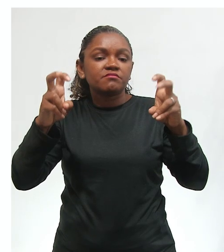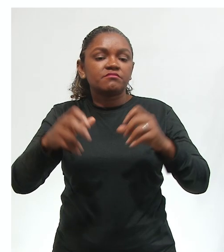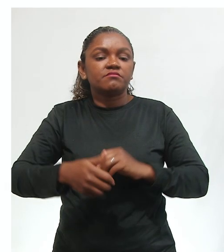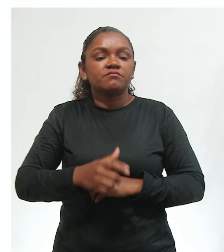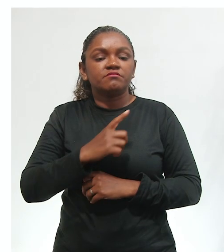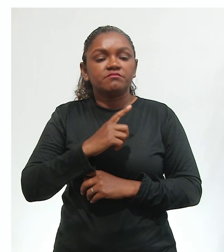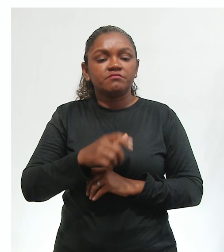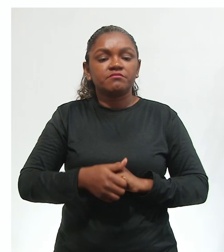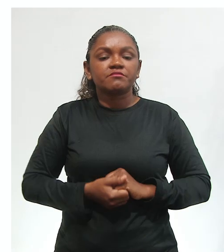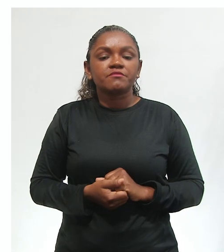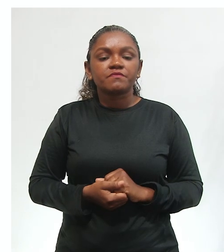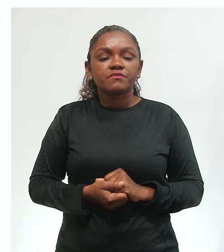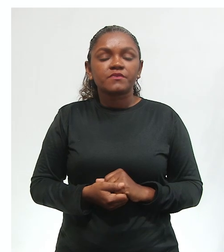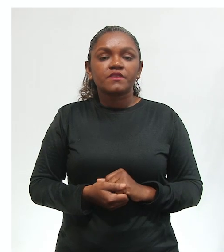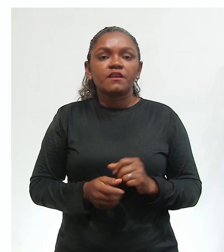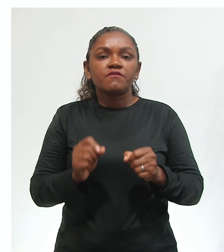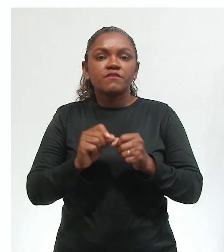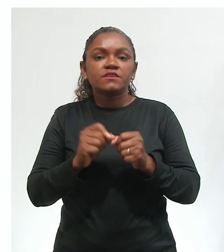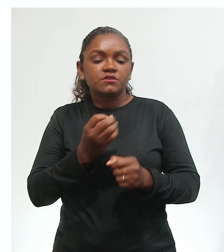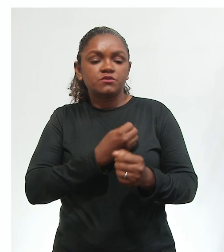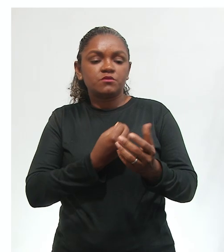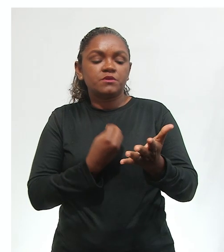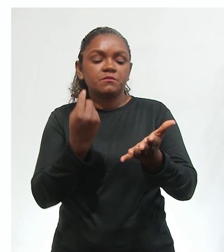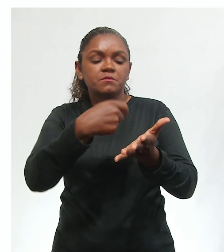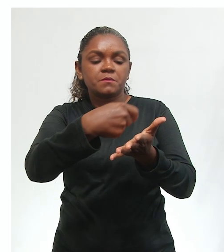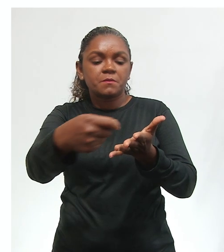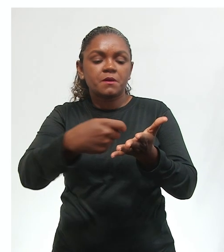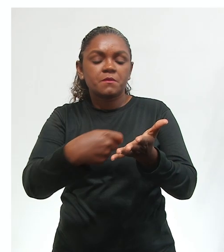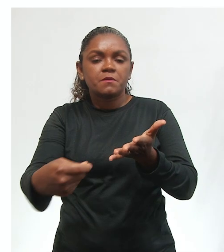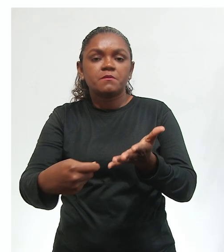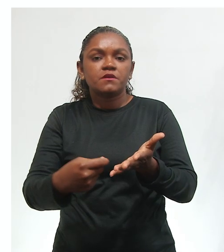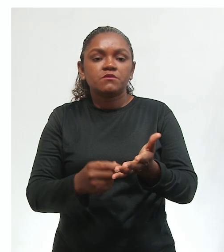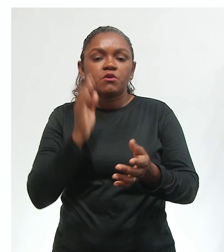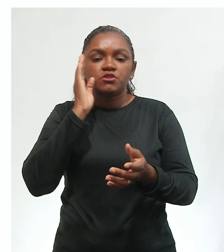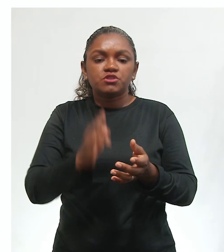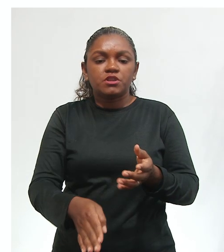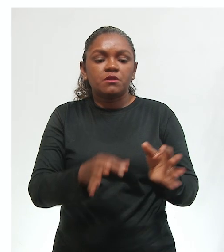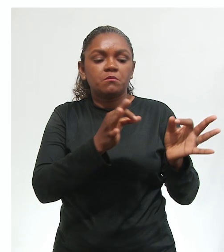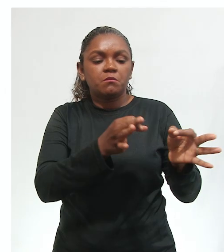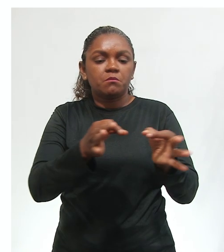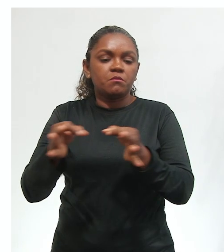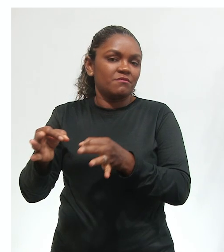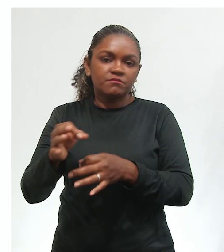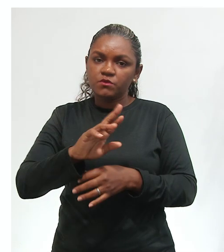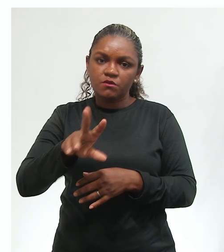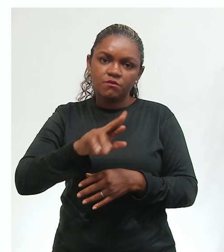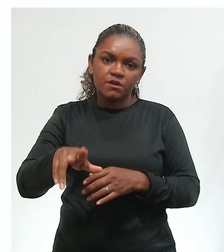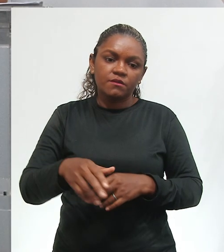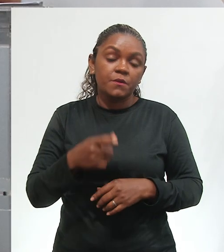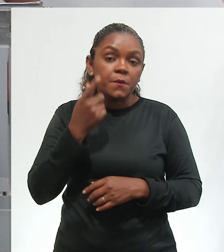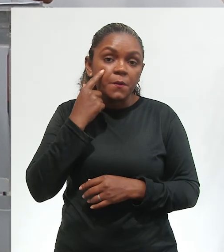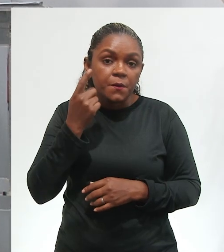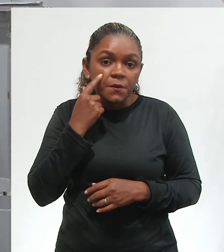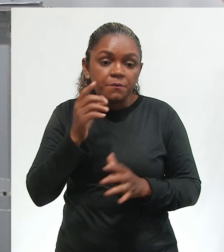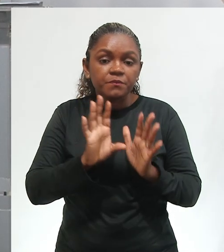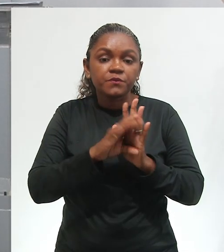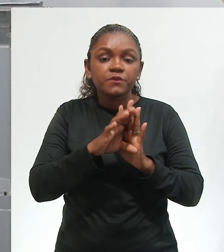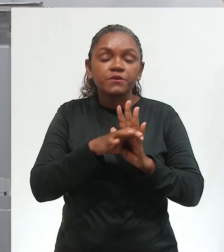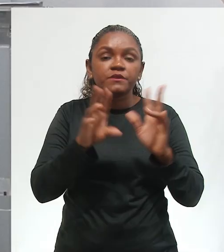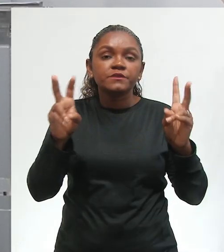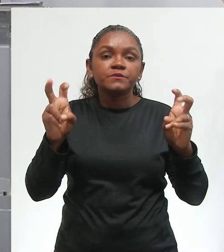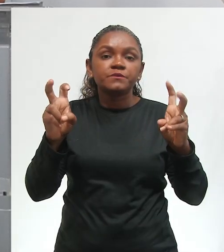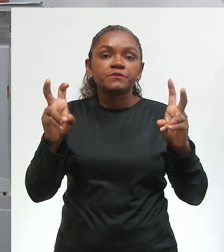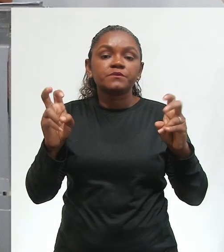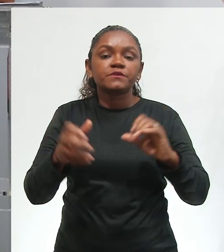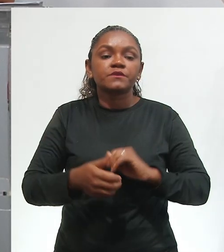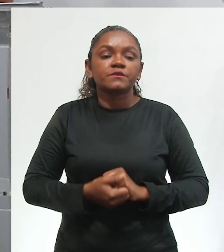da aprendizagem. A escrita numérica não segue a sequência da série. Então, concentrem no que eu vou dizer aqui agora. Esse conceito que a gente fala